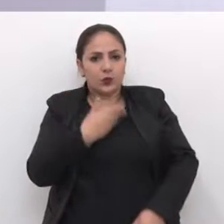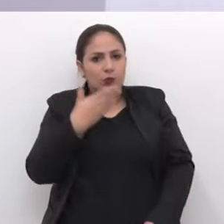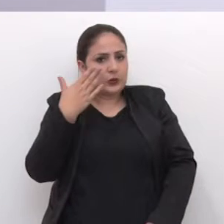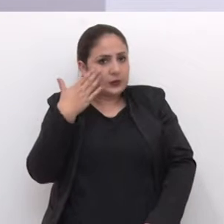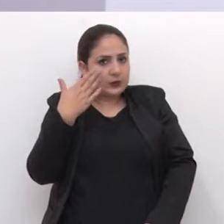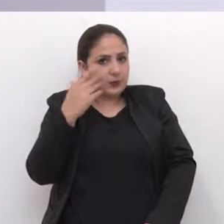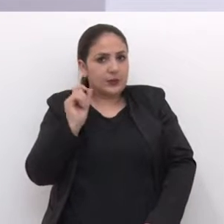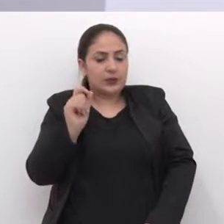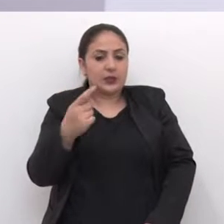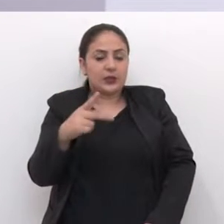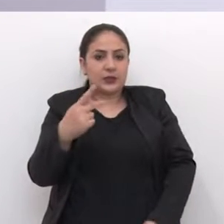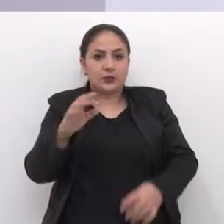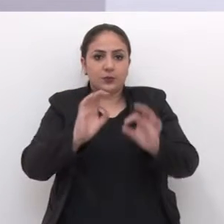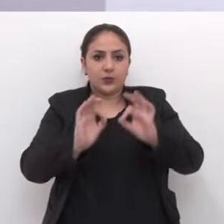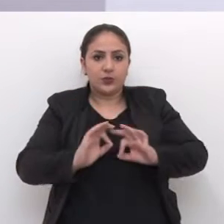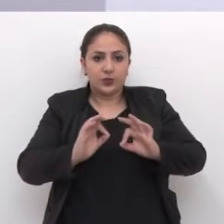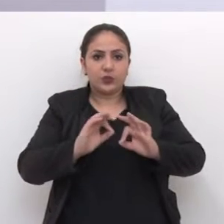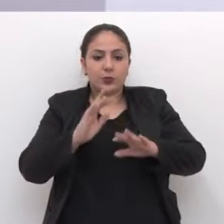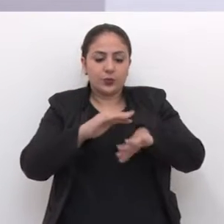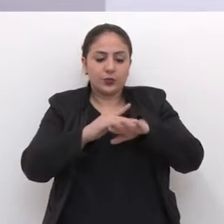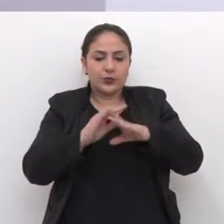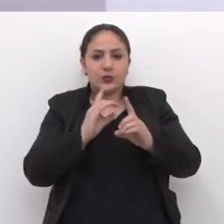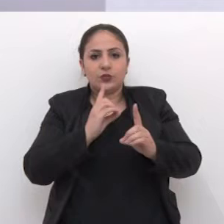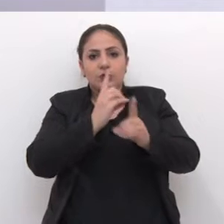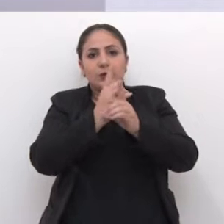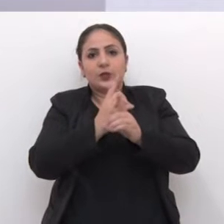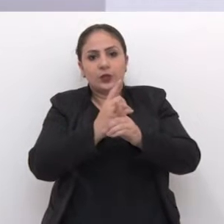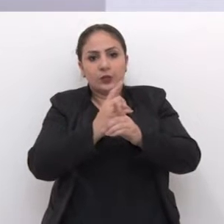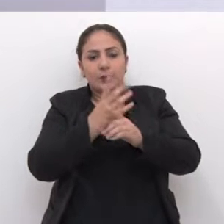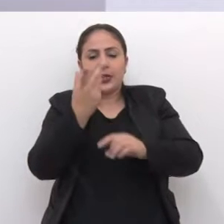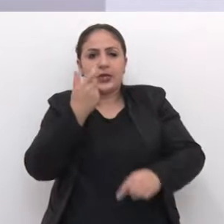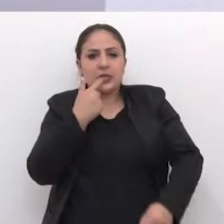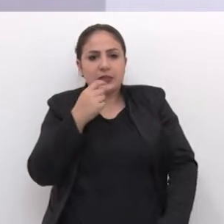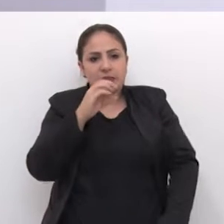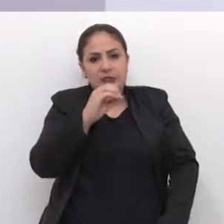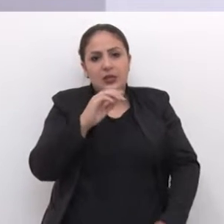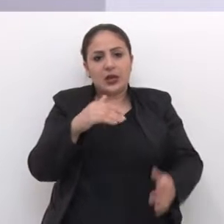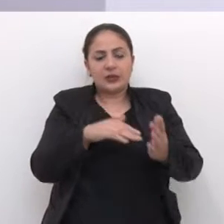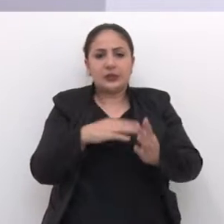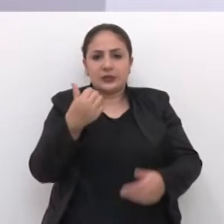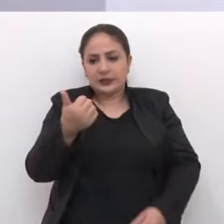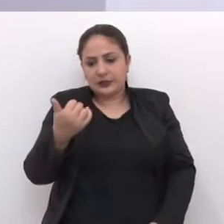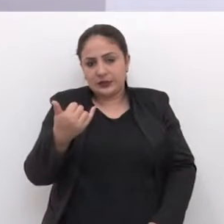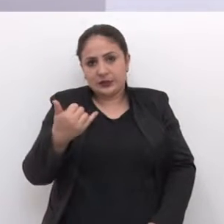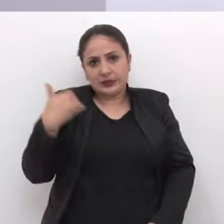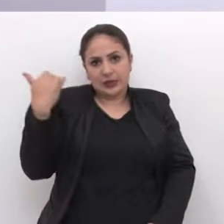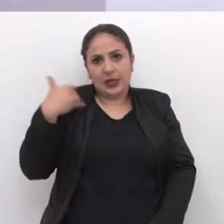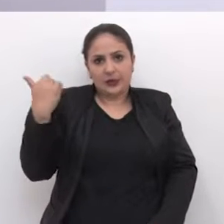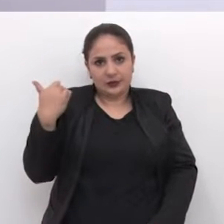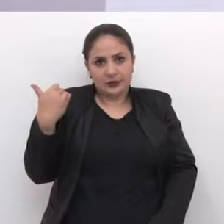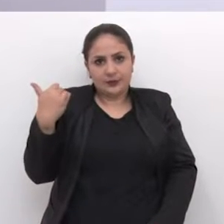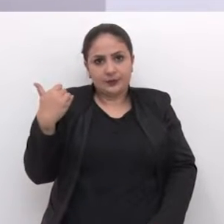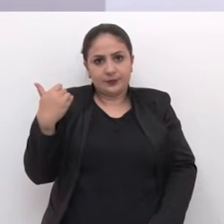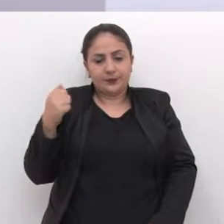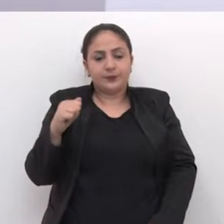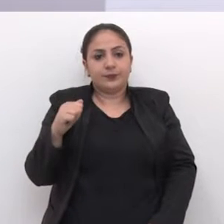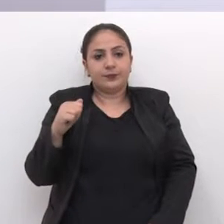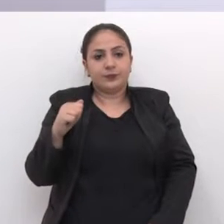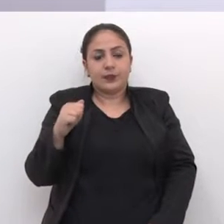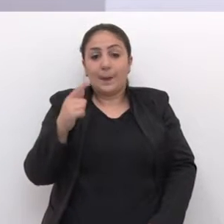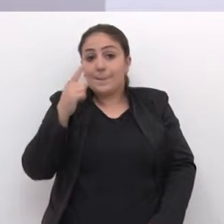que esse projeto, uma doença descoberta numa criança de 0 até 6 anos de